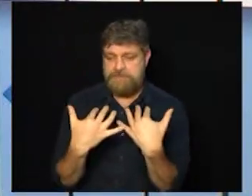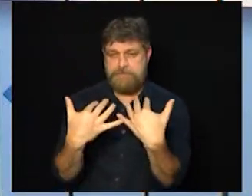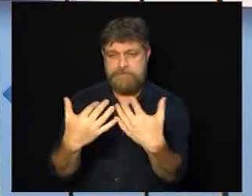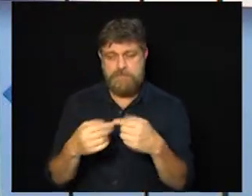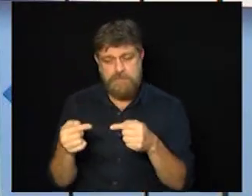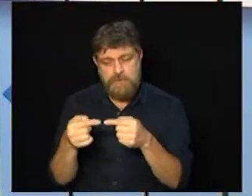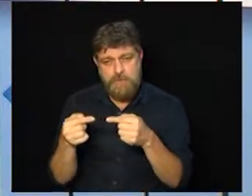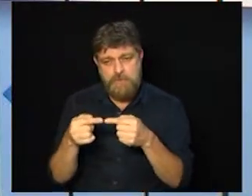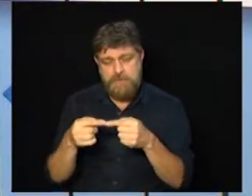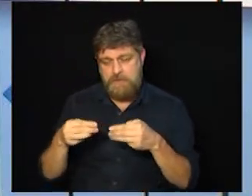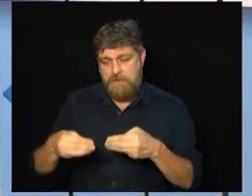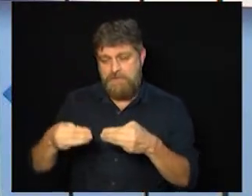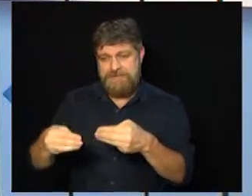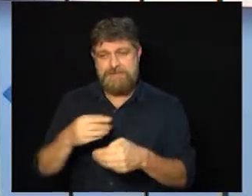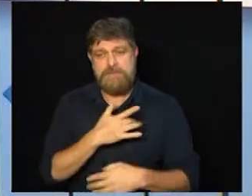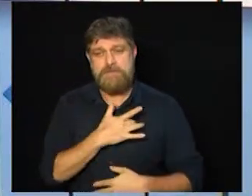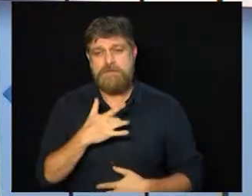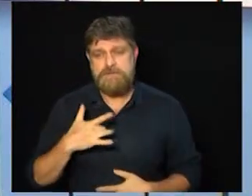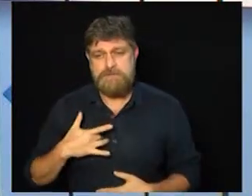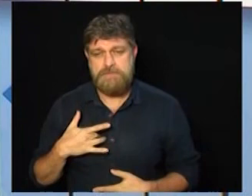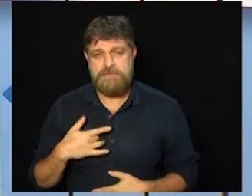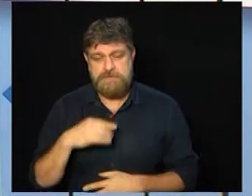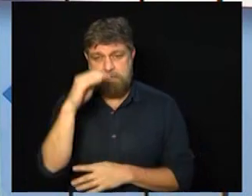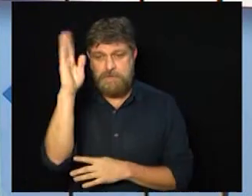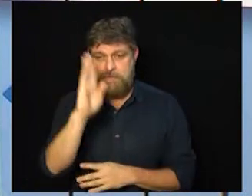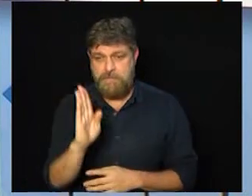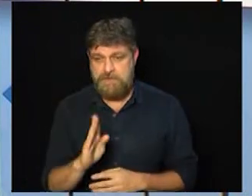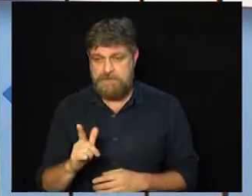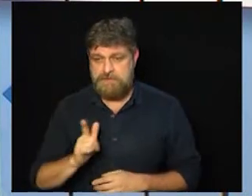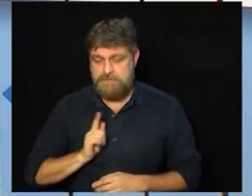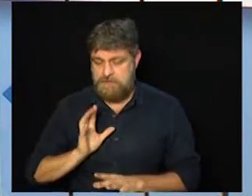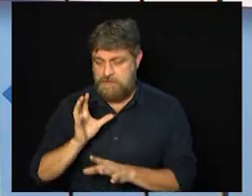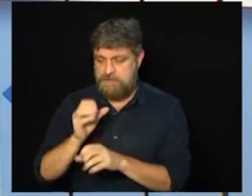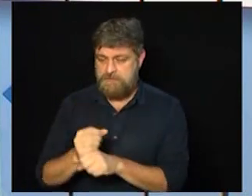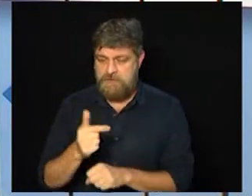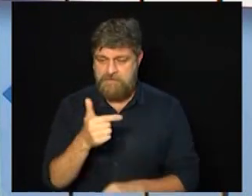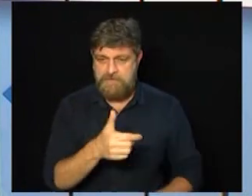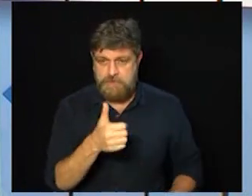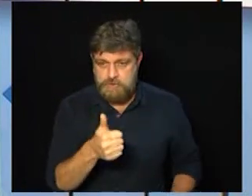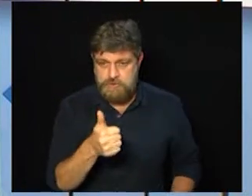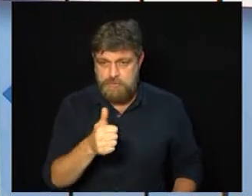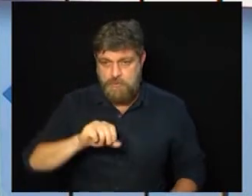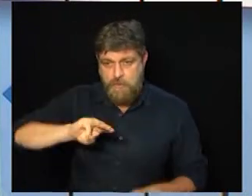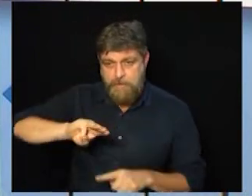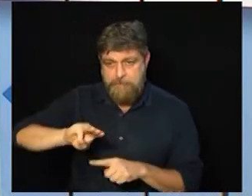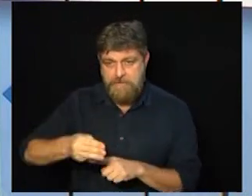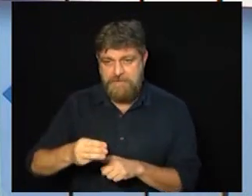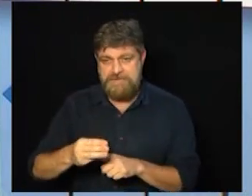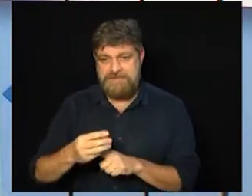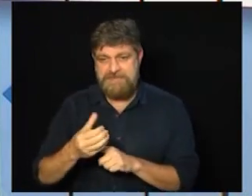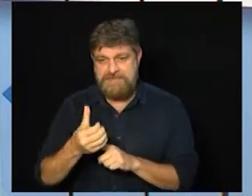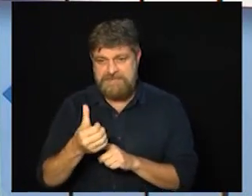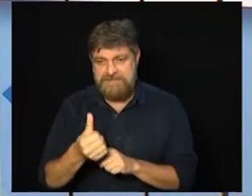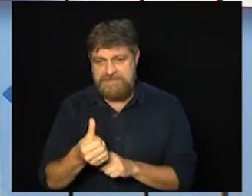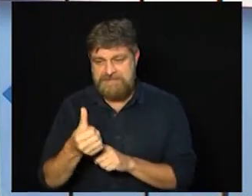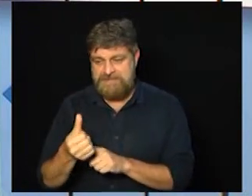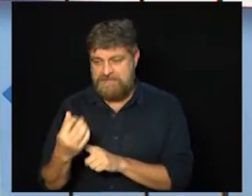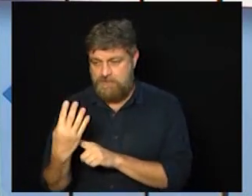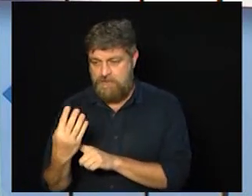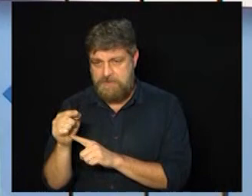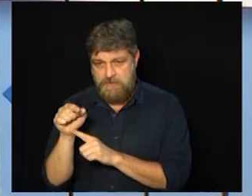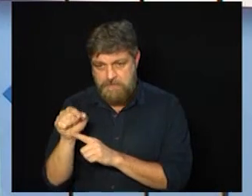casa e de acordo com o Ministério da Saúde o Brasil soma 21 milhões 664